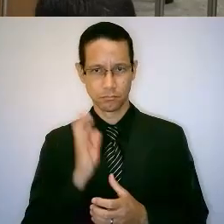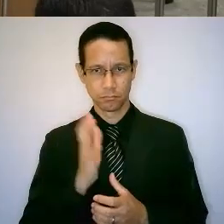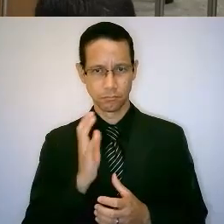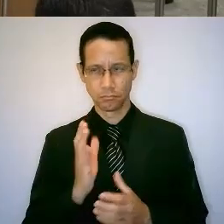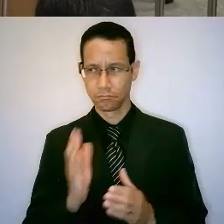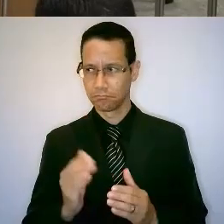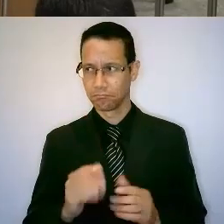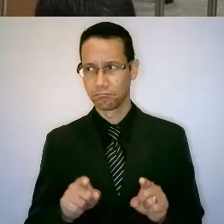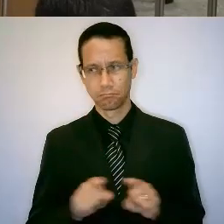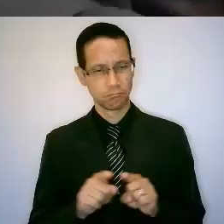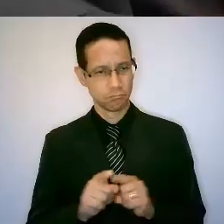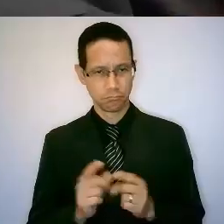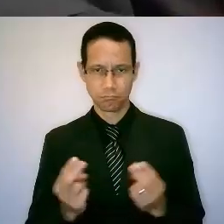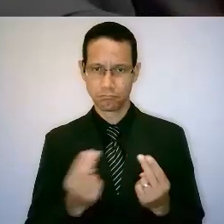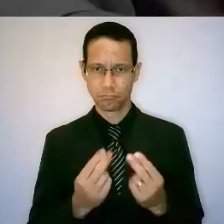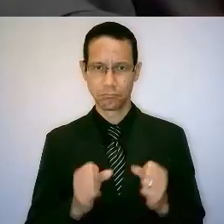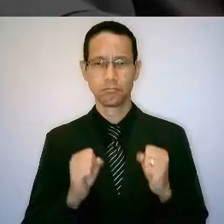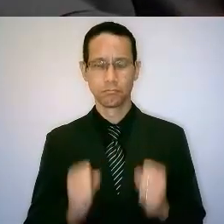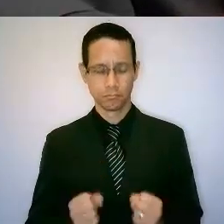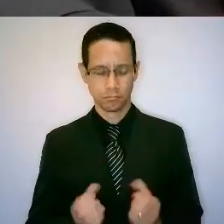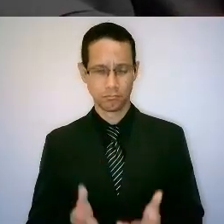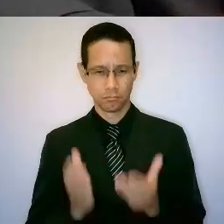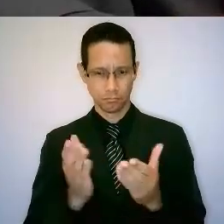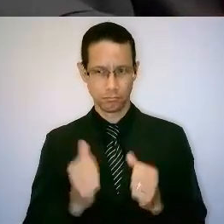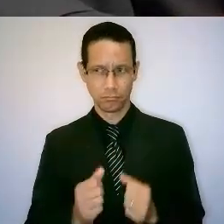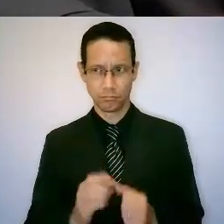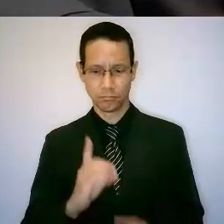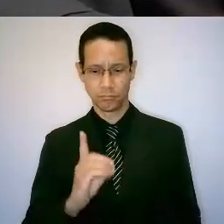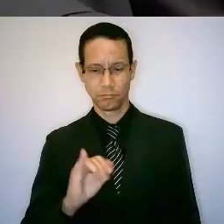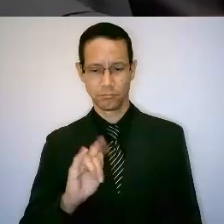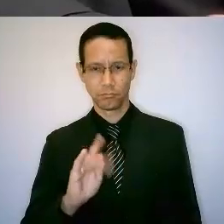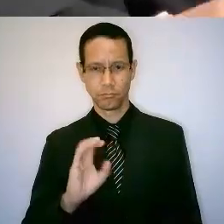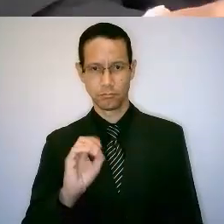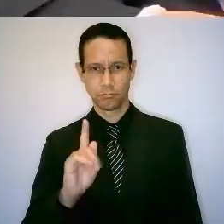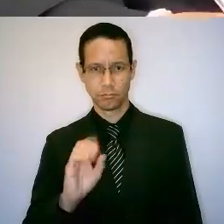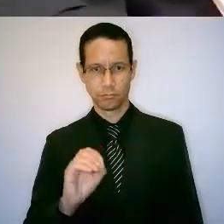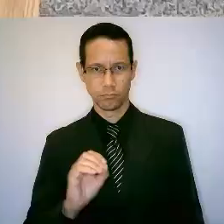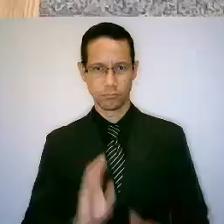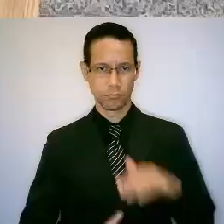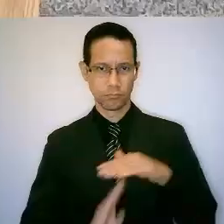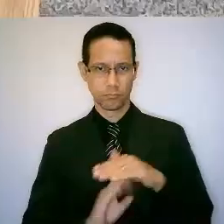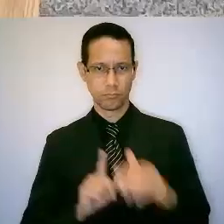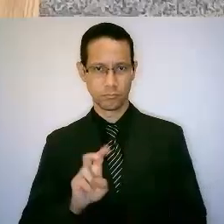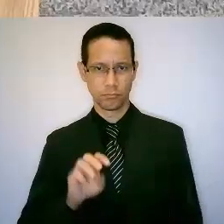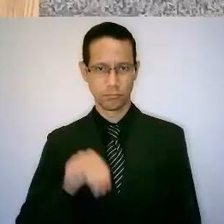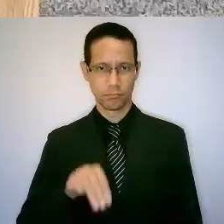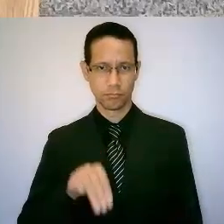Então vamos ouvir Doutor Diogo vossa excelência tem até 15 minutos